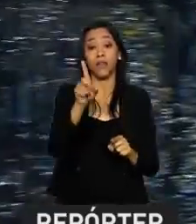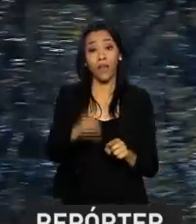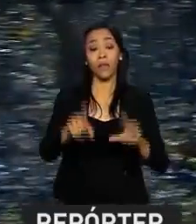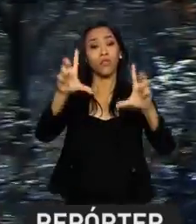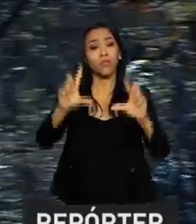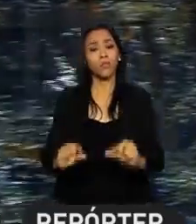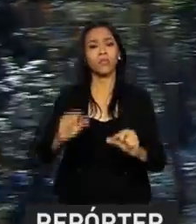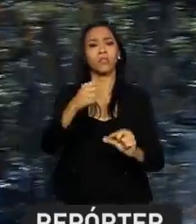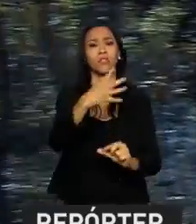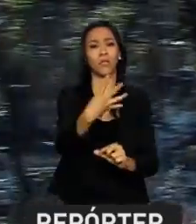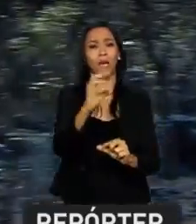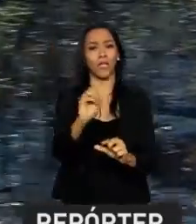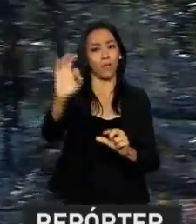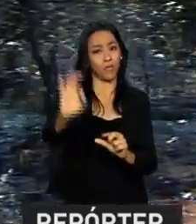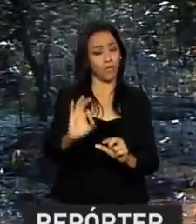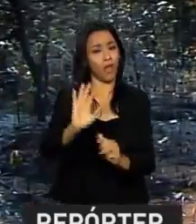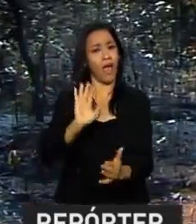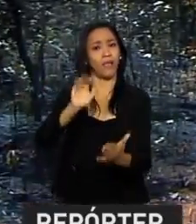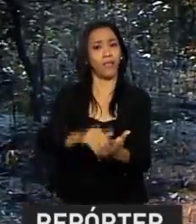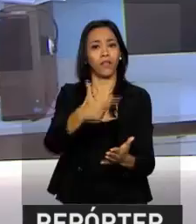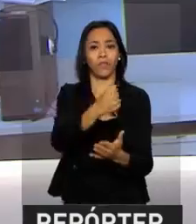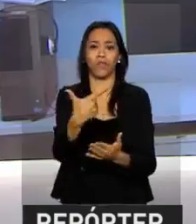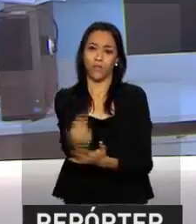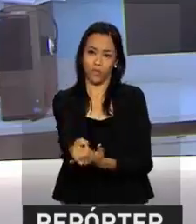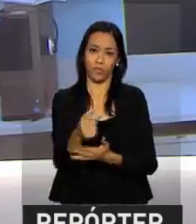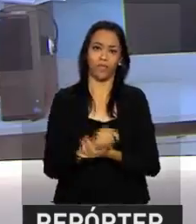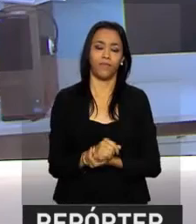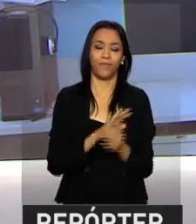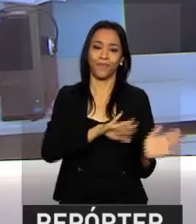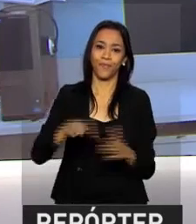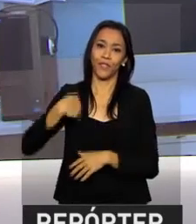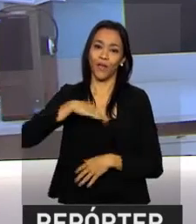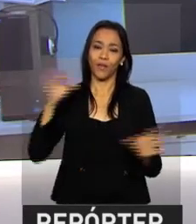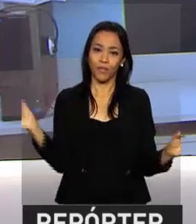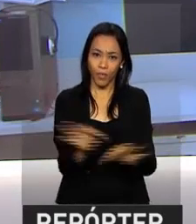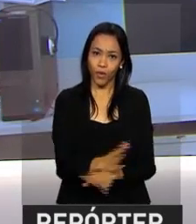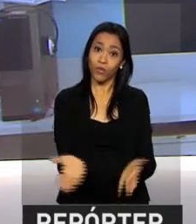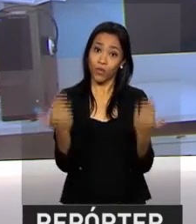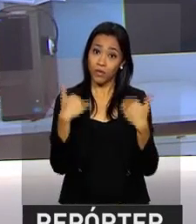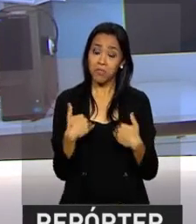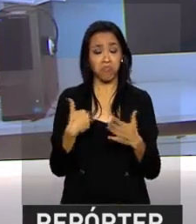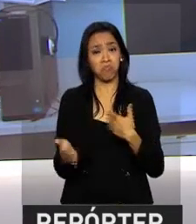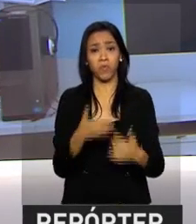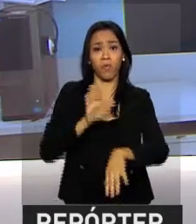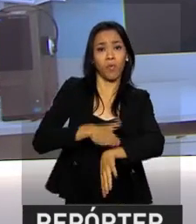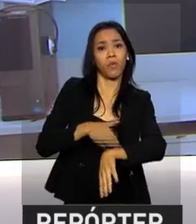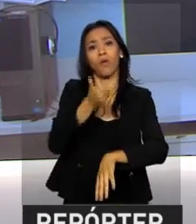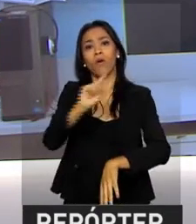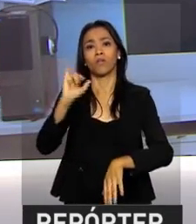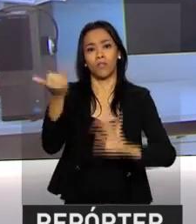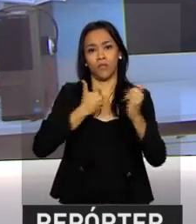queda de 40% até 2020. E nós ficamos por aqui, voltamos a qualquer momento com